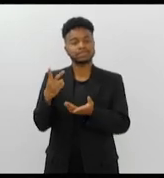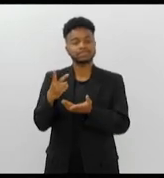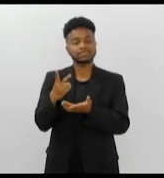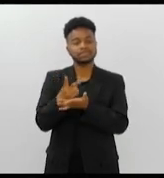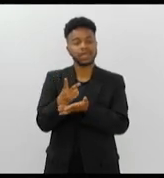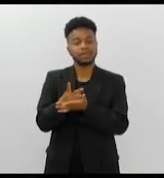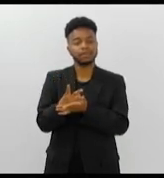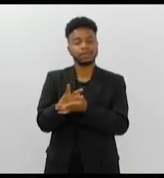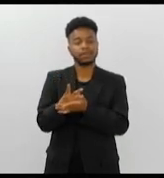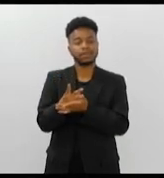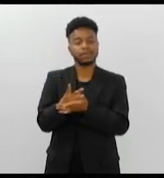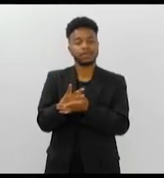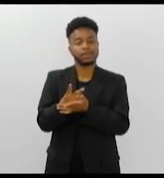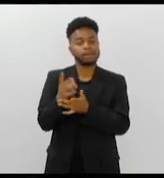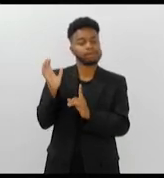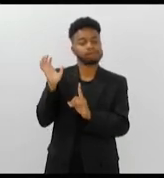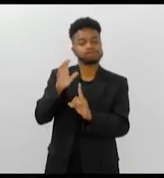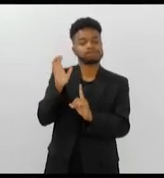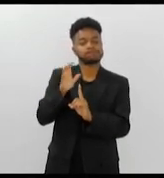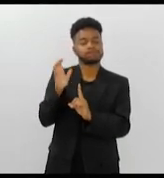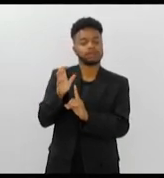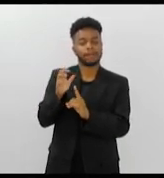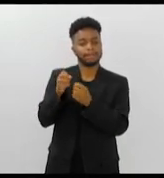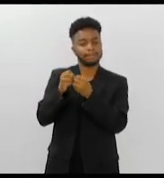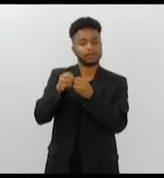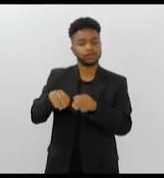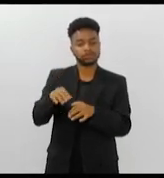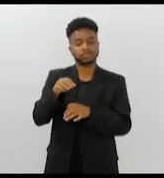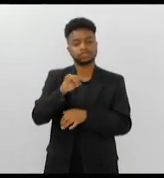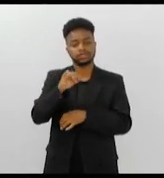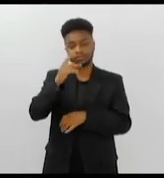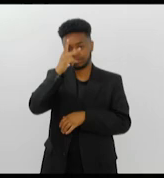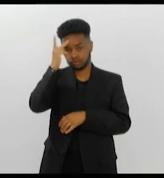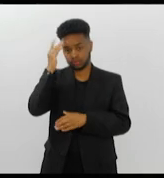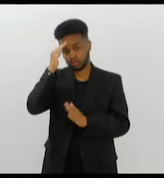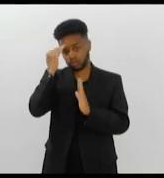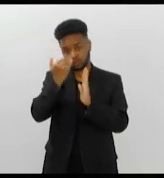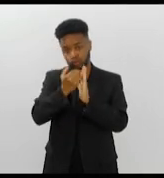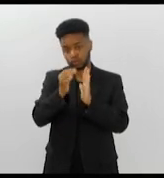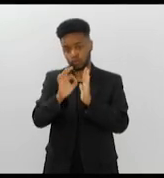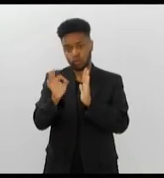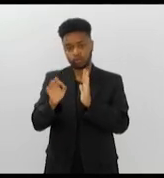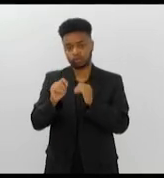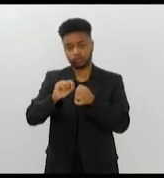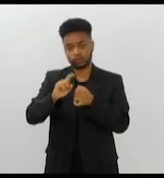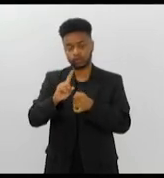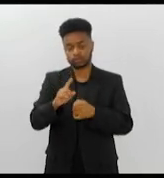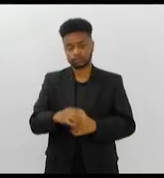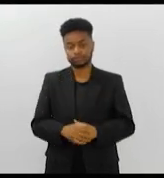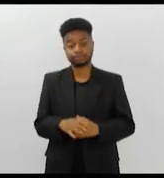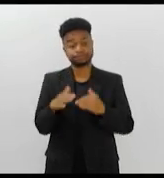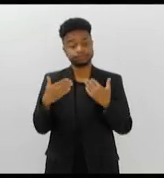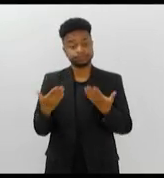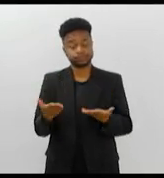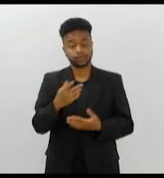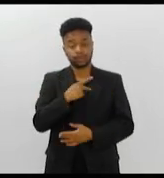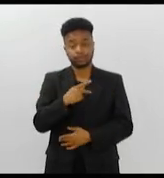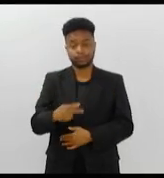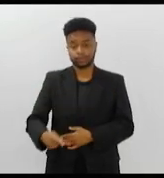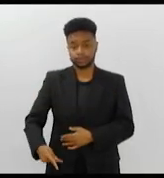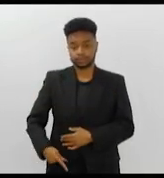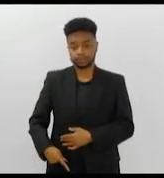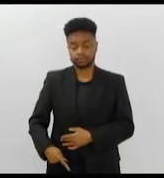relação a quem não cumprir né então senhor presidente não é